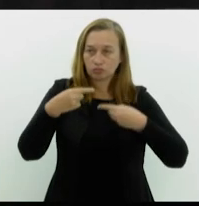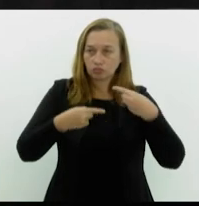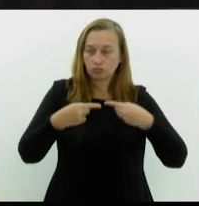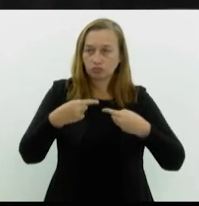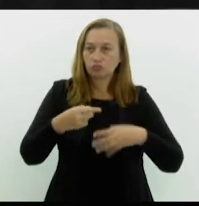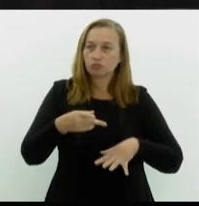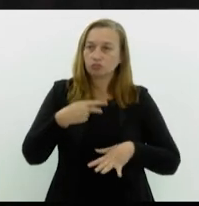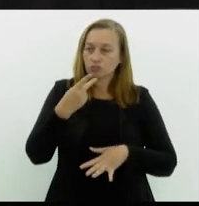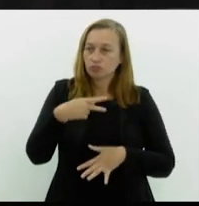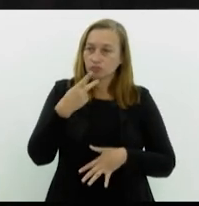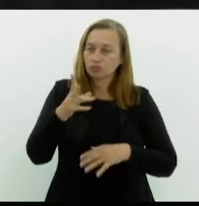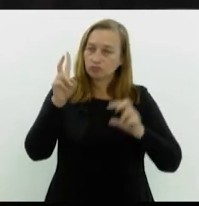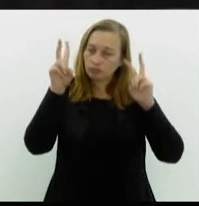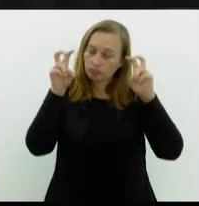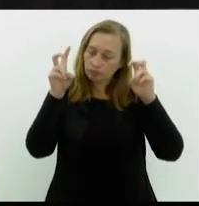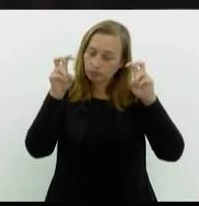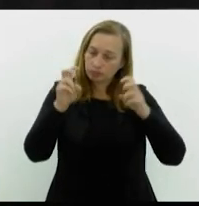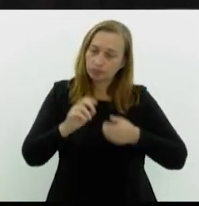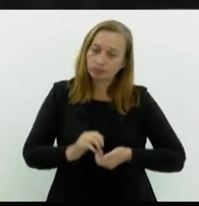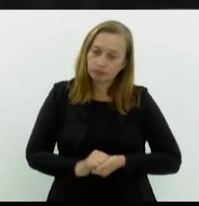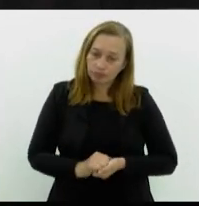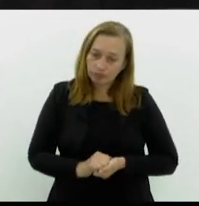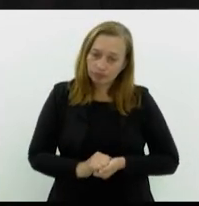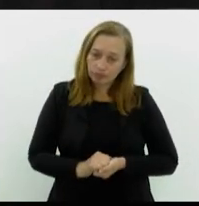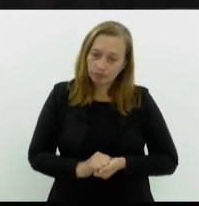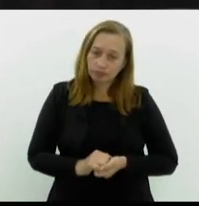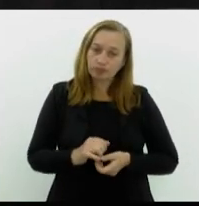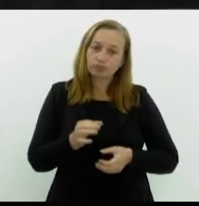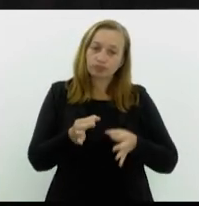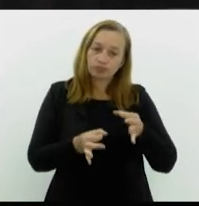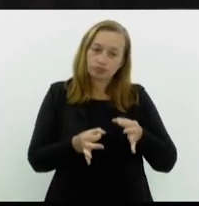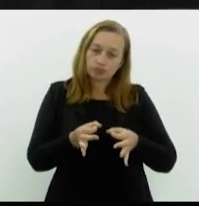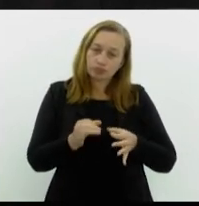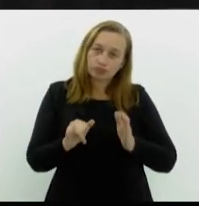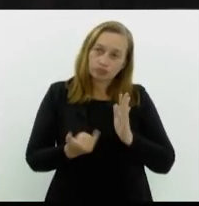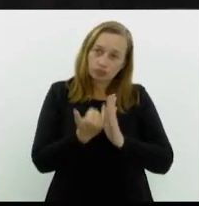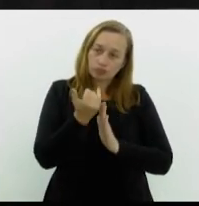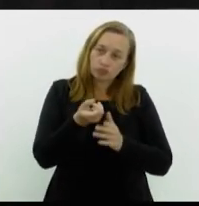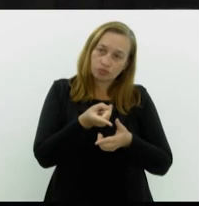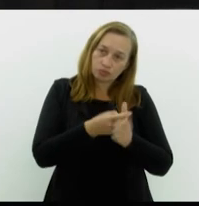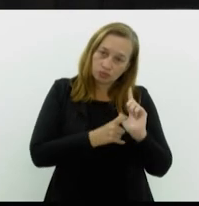faço sobre esse tema dos juros da dívida.